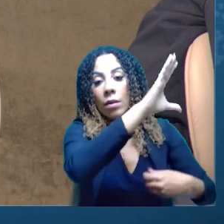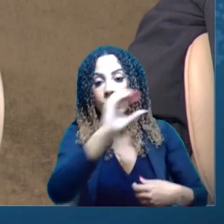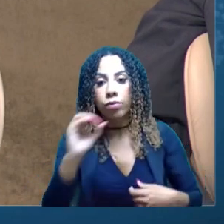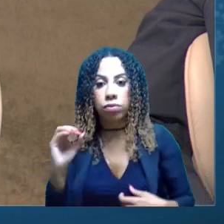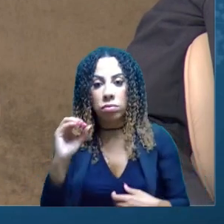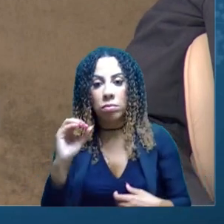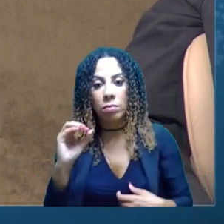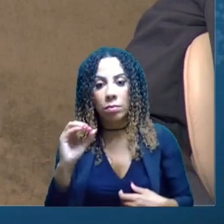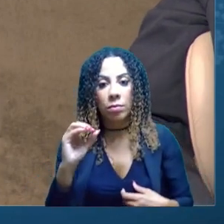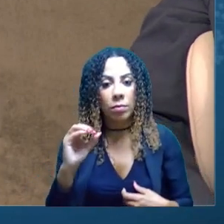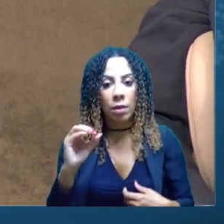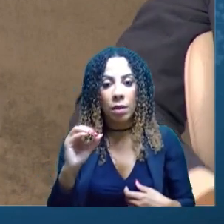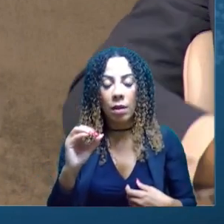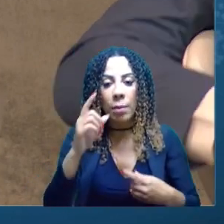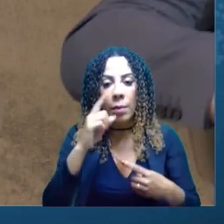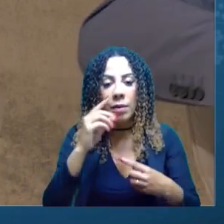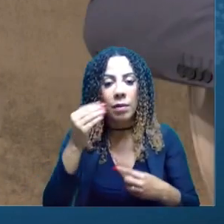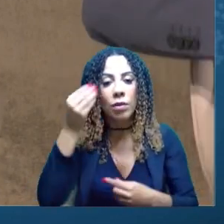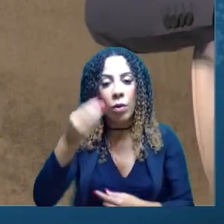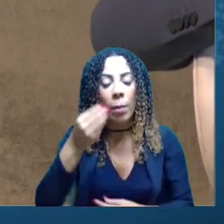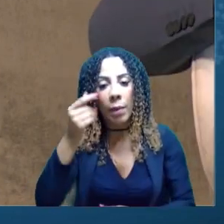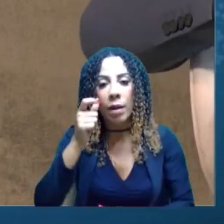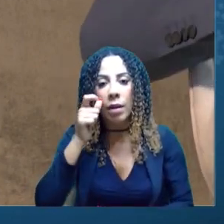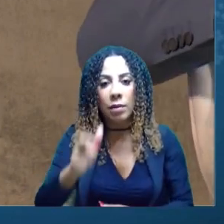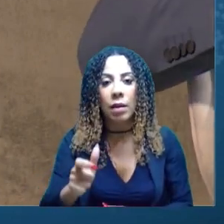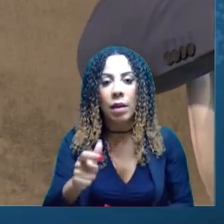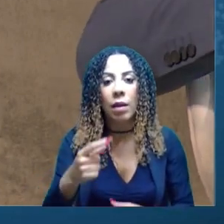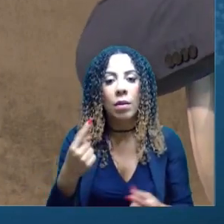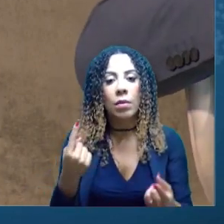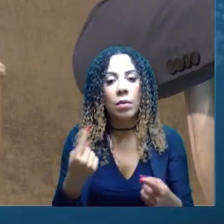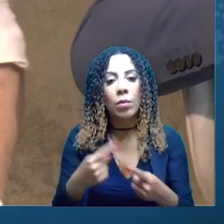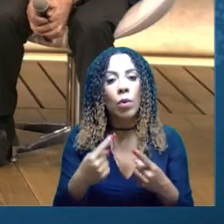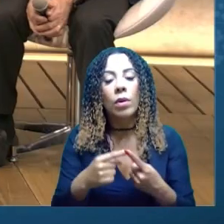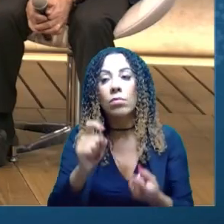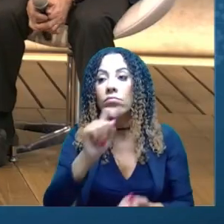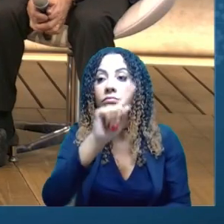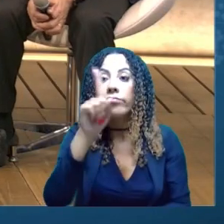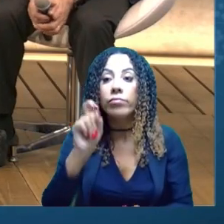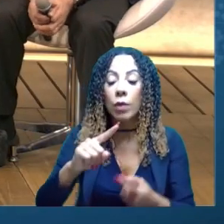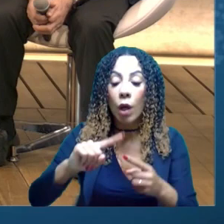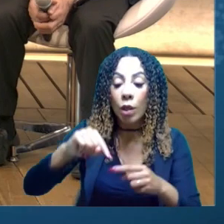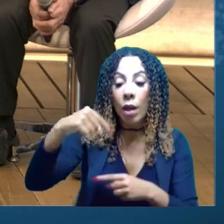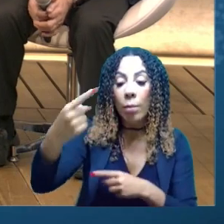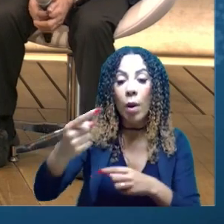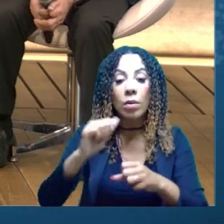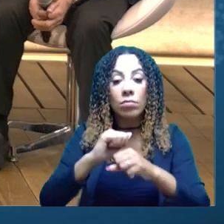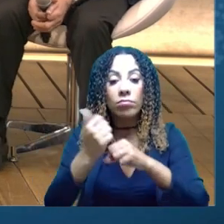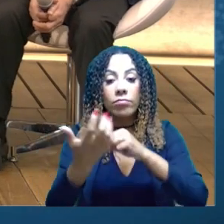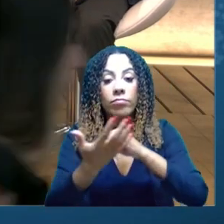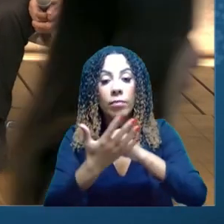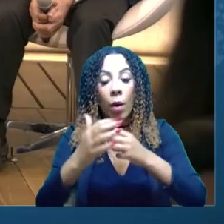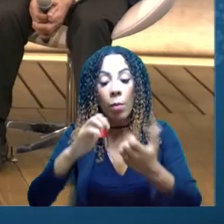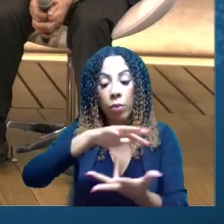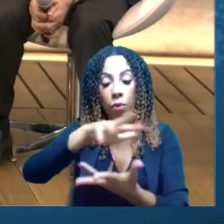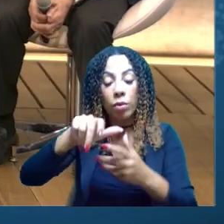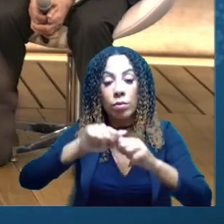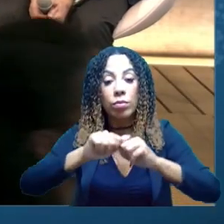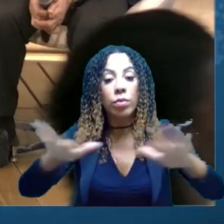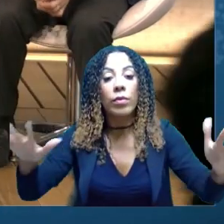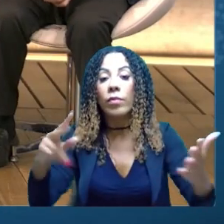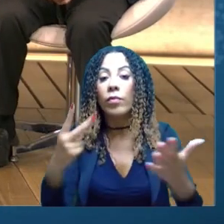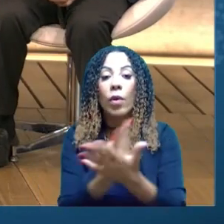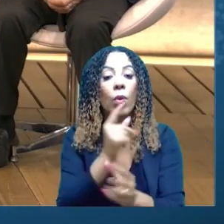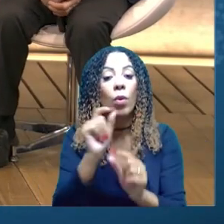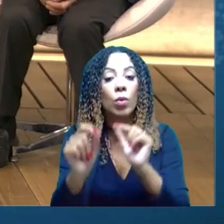muito curta. Foi uma experiência muito interessante. O que vai acontecer na próxima epidemia com relação a essa questão? Eu tenho uma pergunta para a